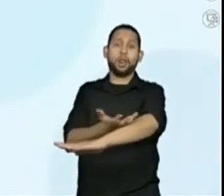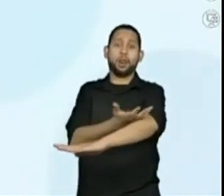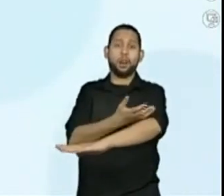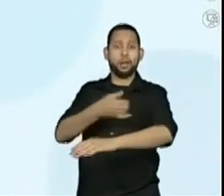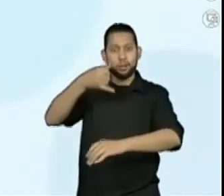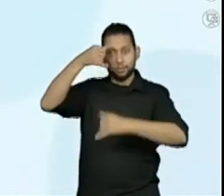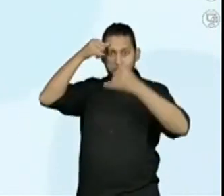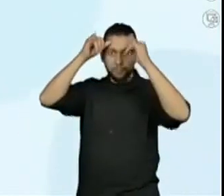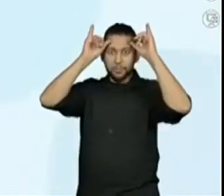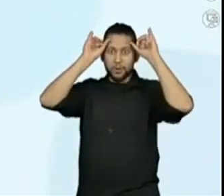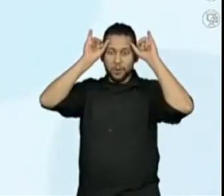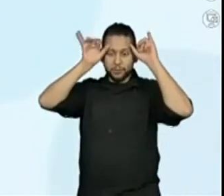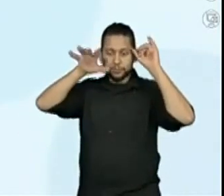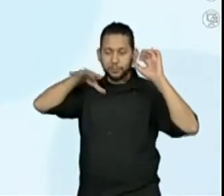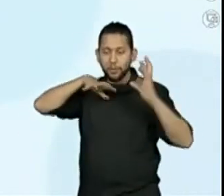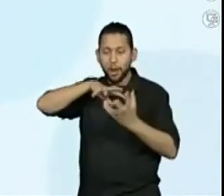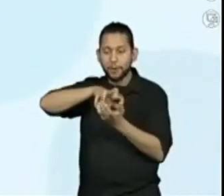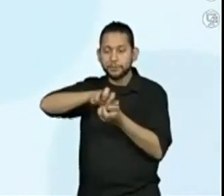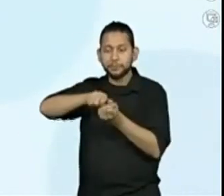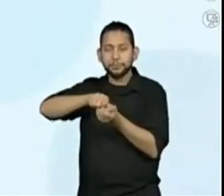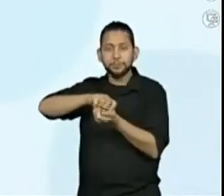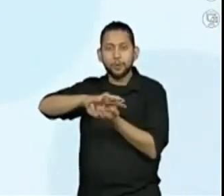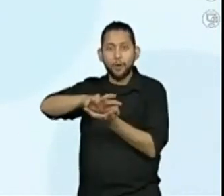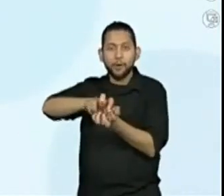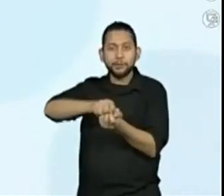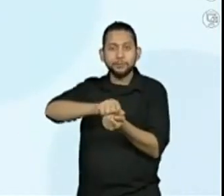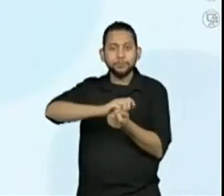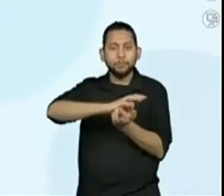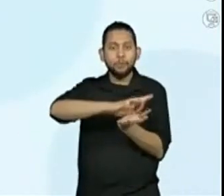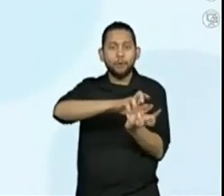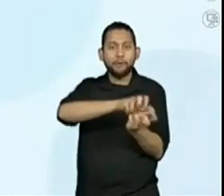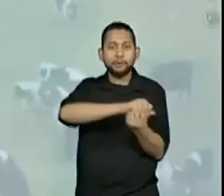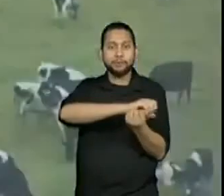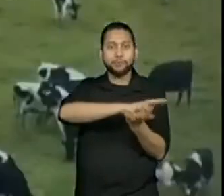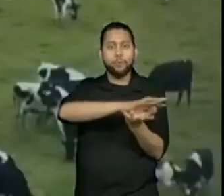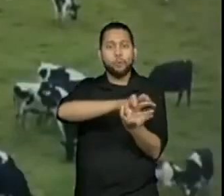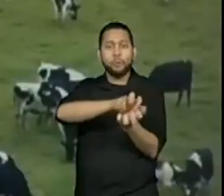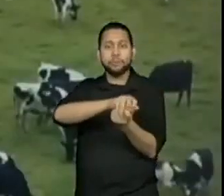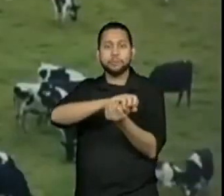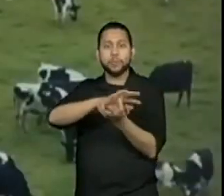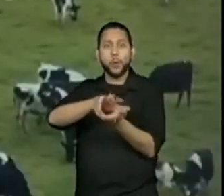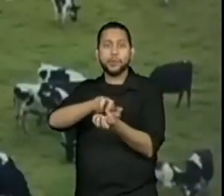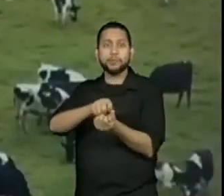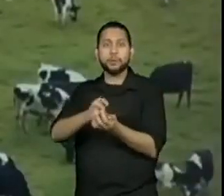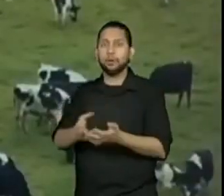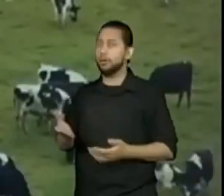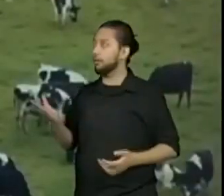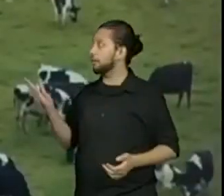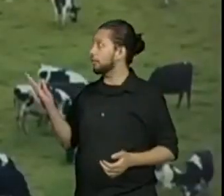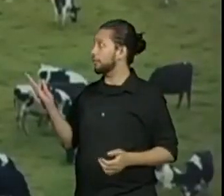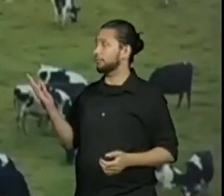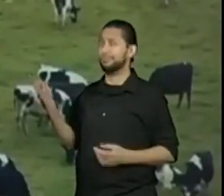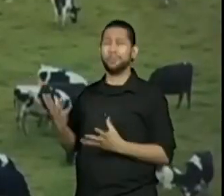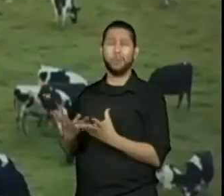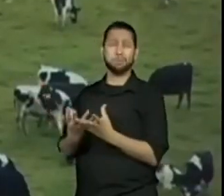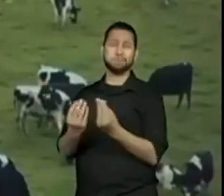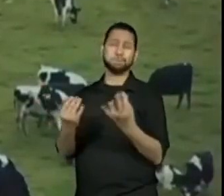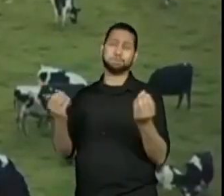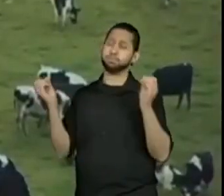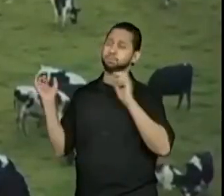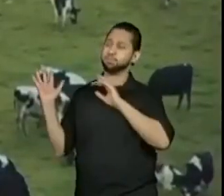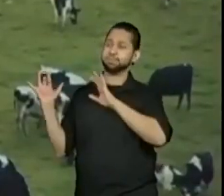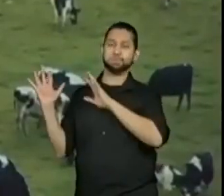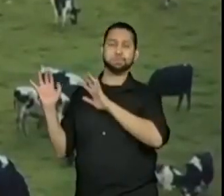Para a prática da pecuária, para a criação de animais, não é? Temos aí a criação de gado,